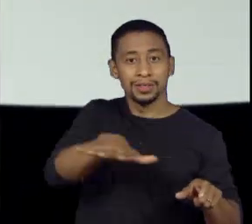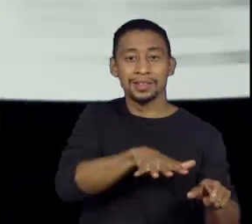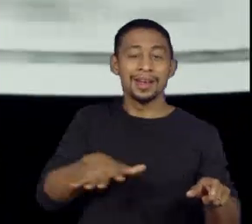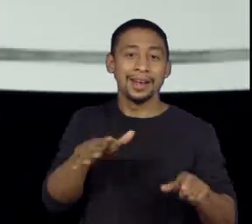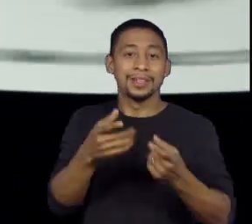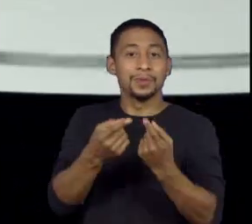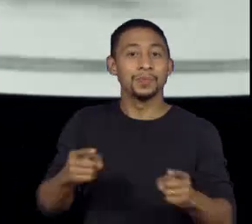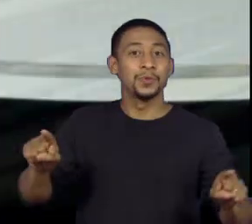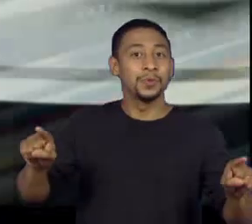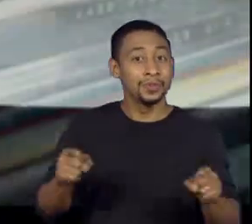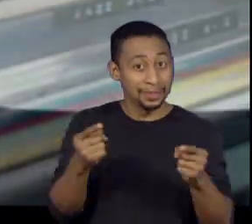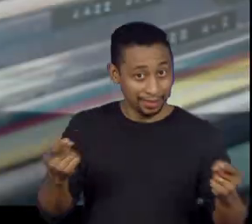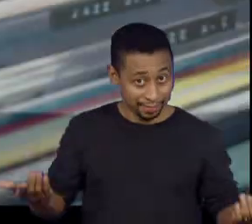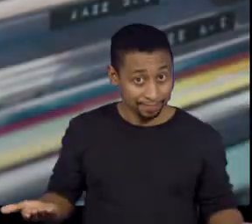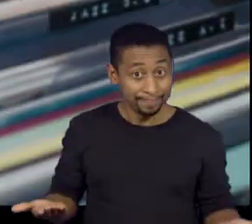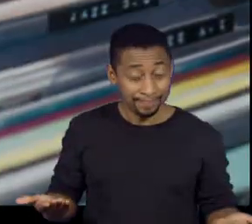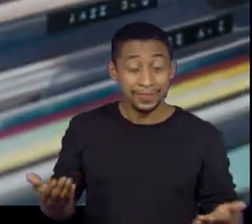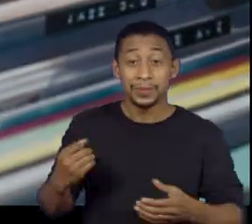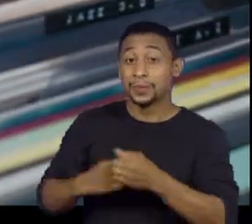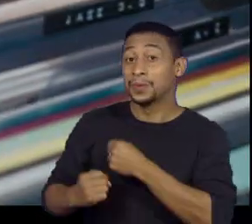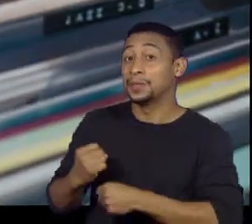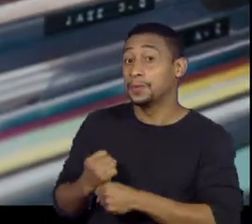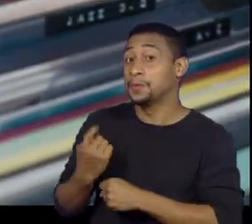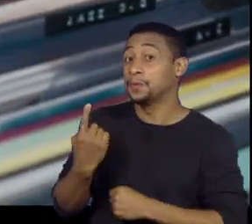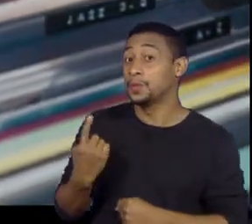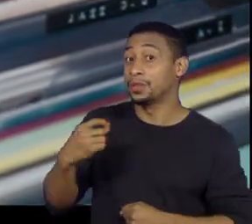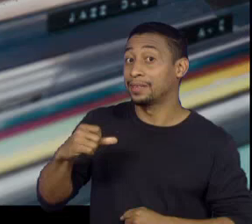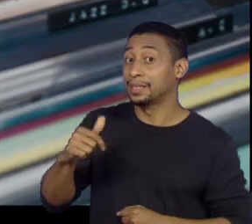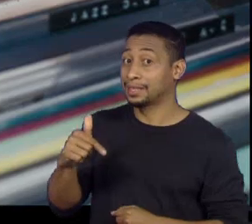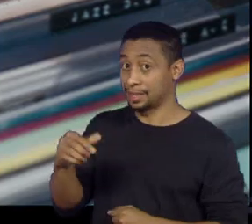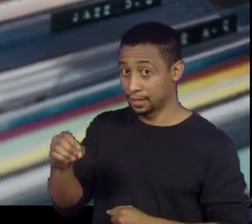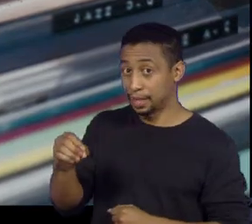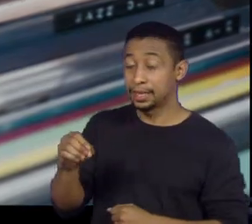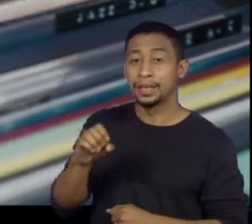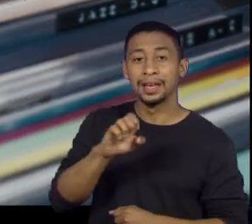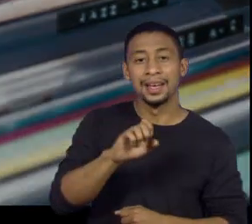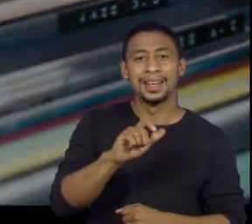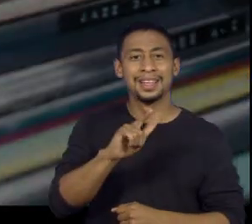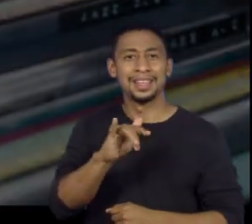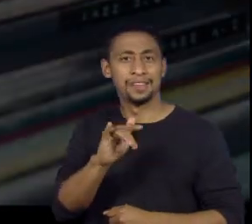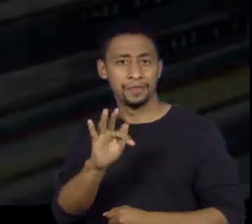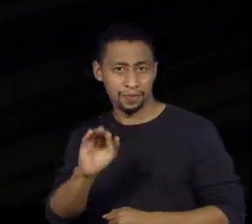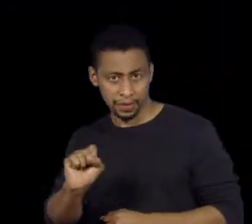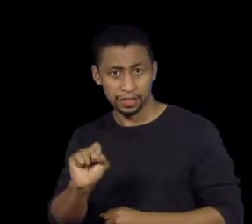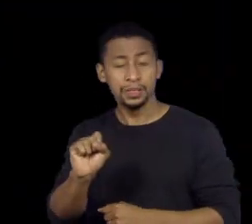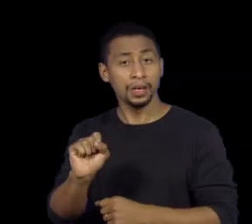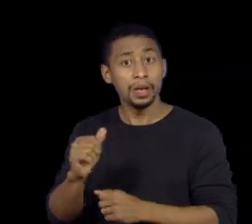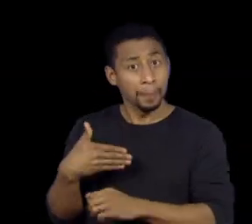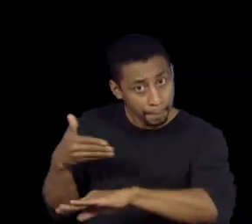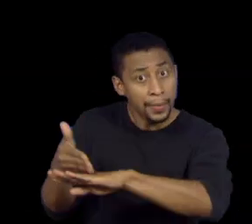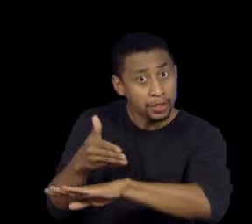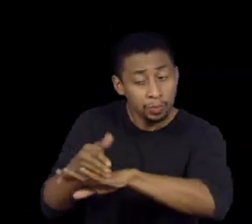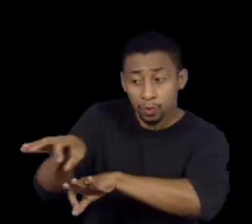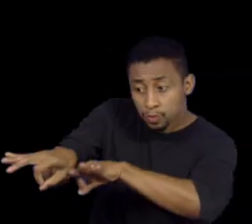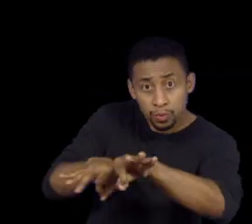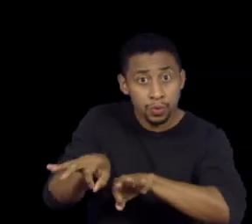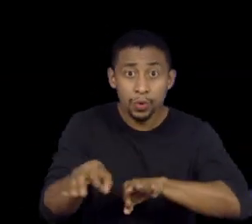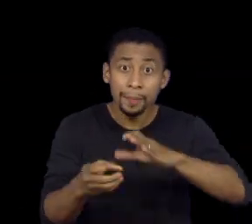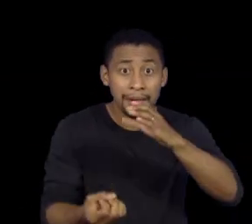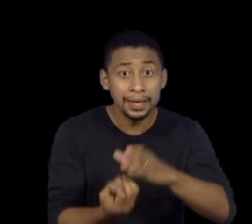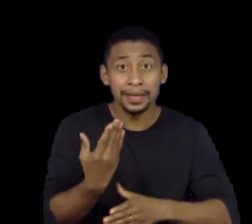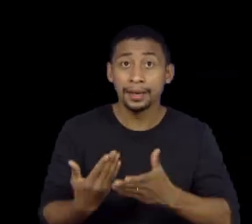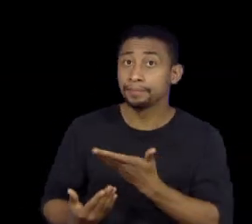música. Pois é, em 1970, Elifas Andreato participou da criação da